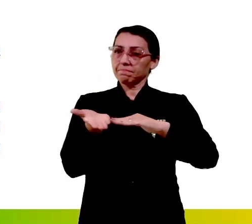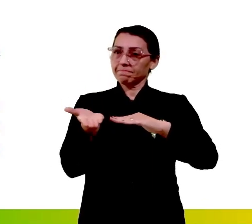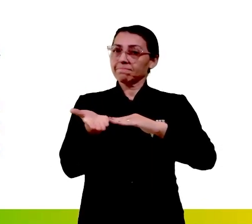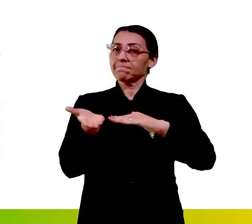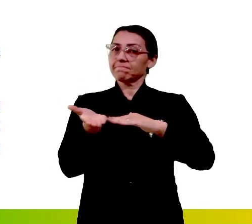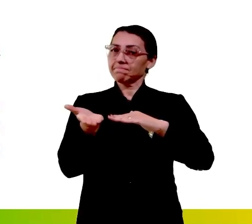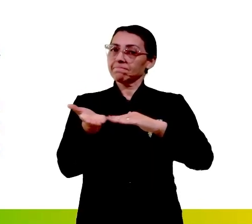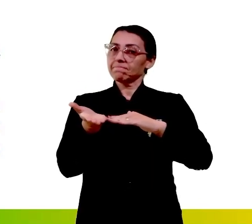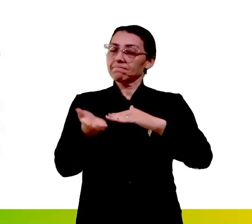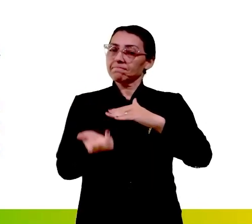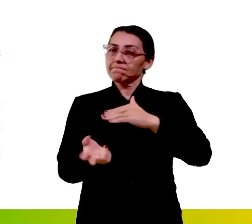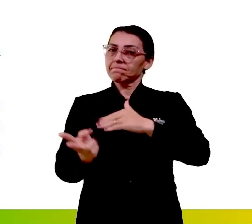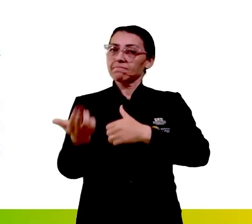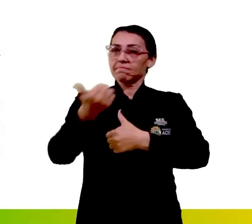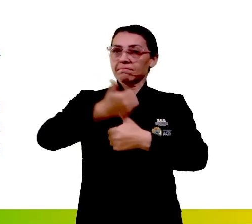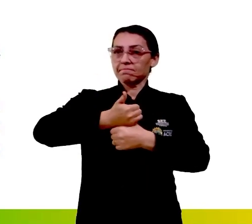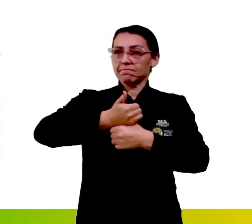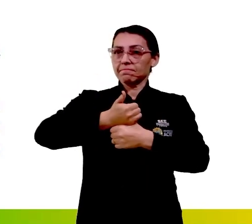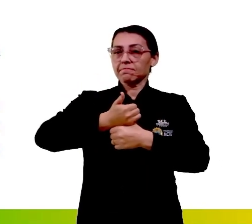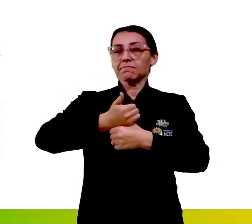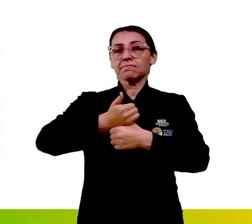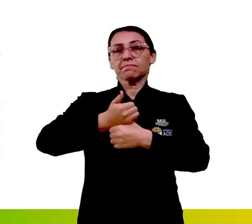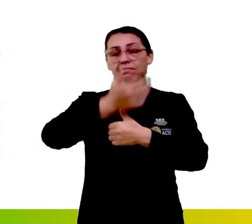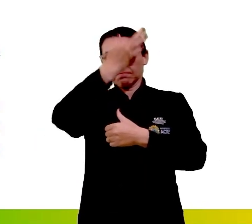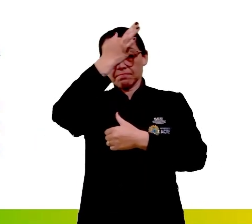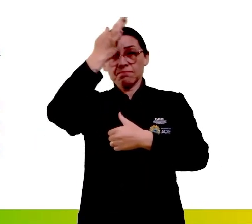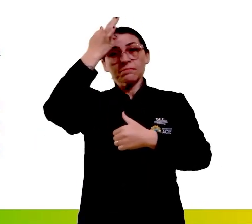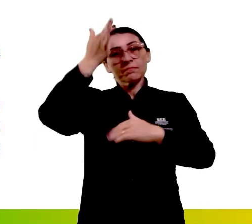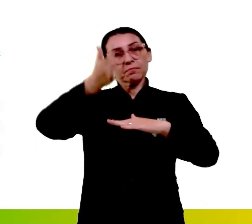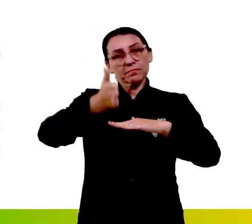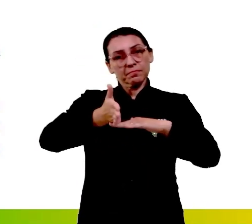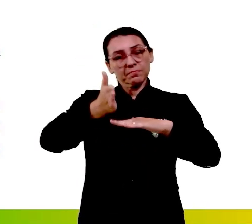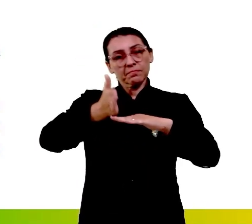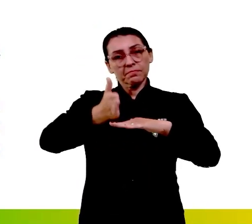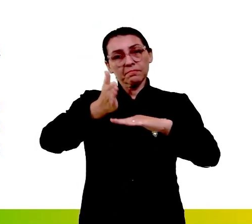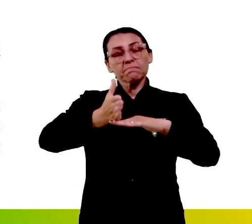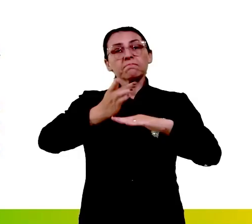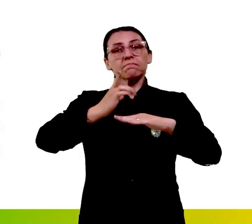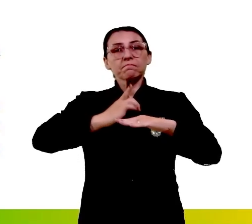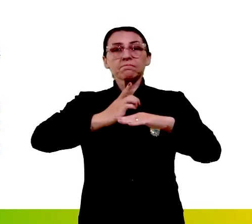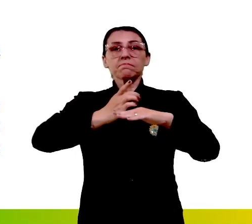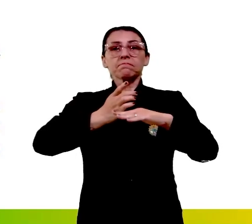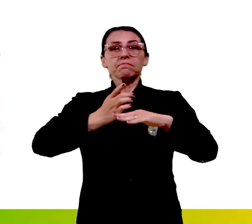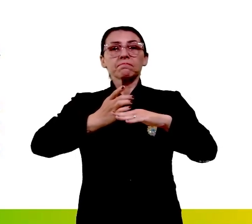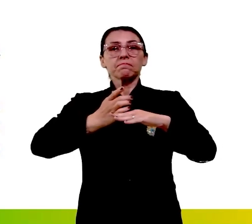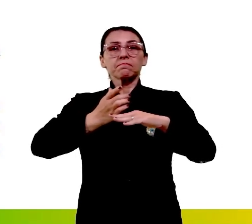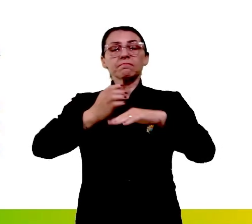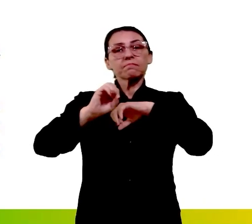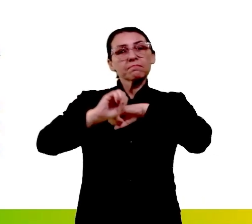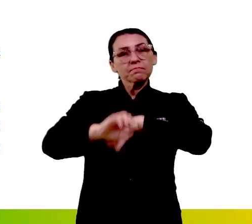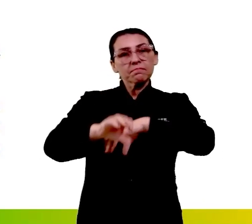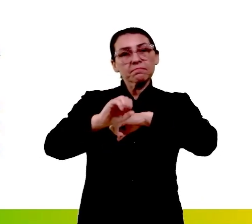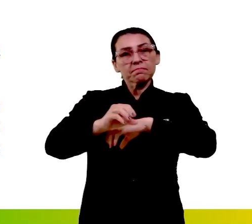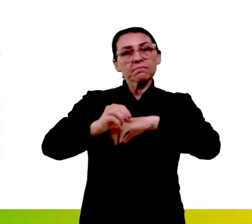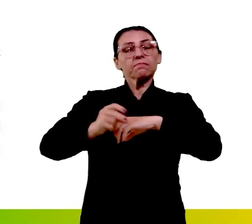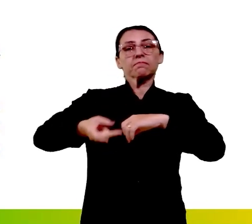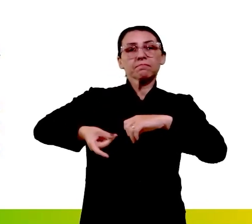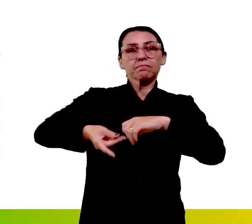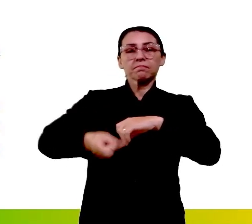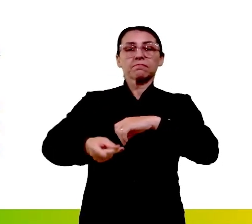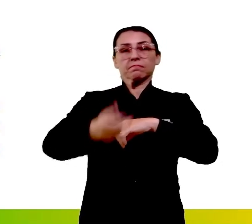contemporânea. A filosofia moderna deixou um legado duradouro na